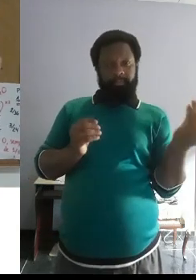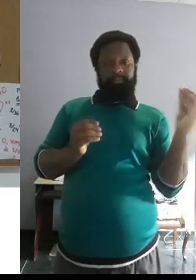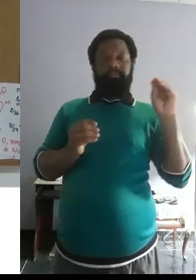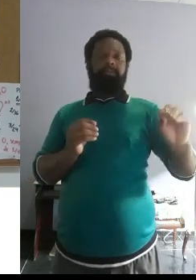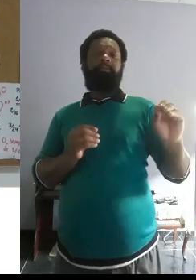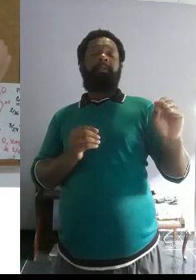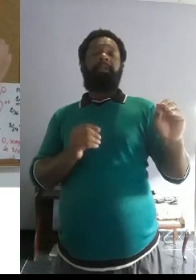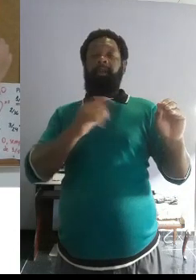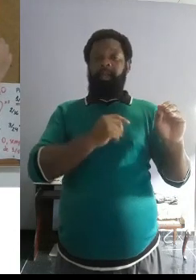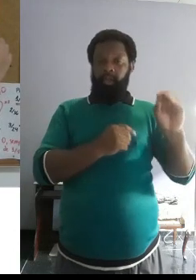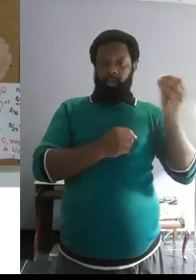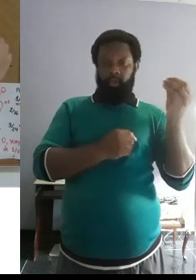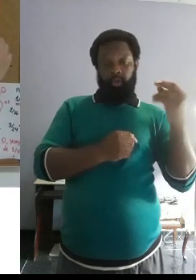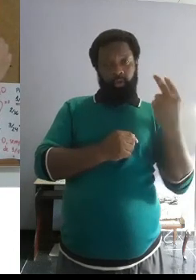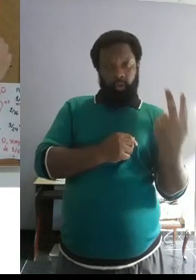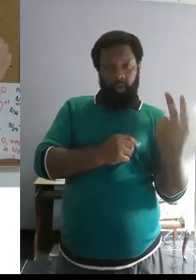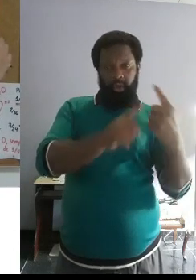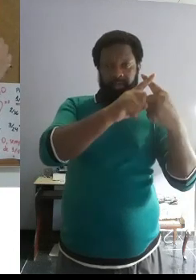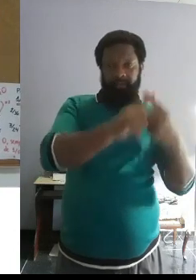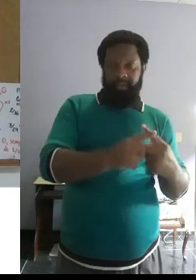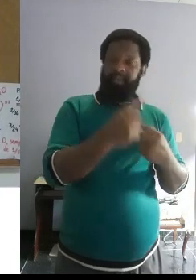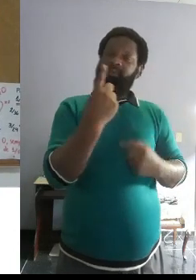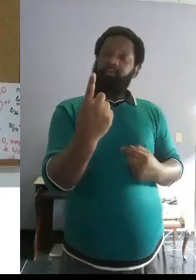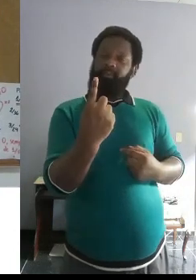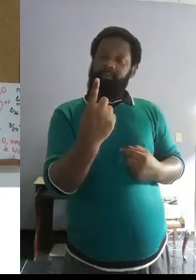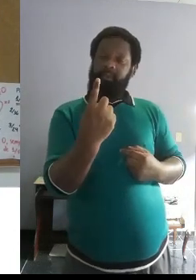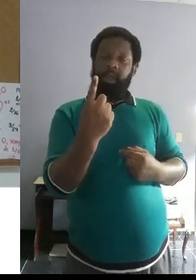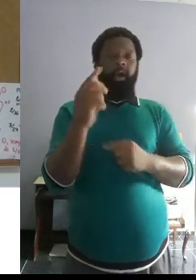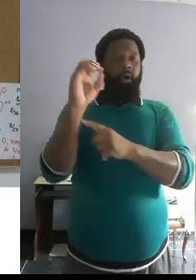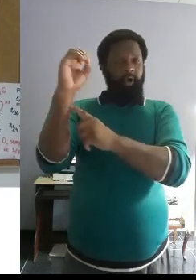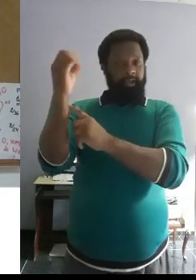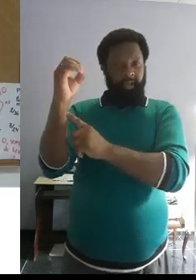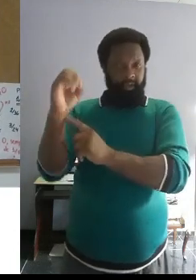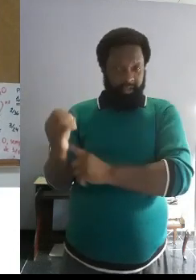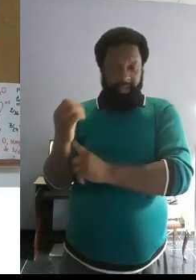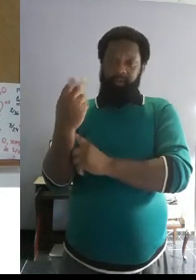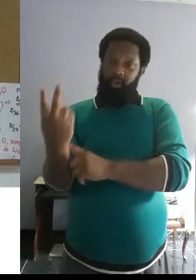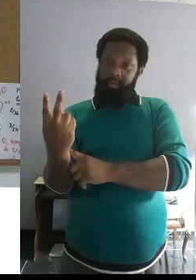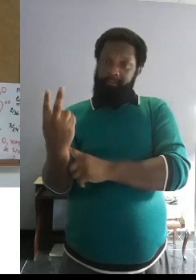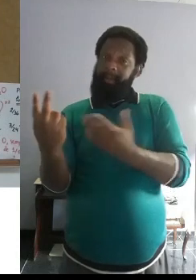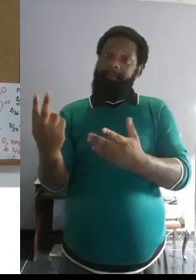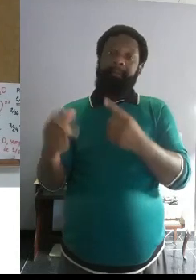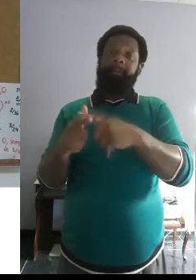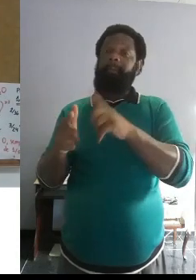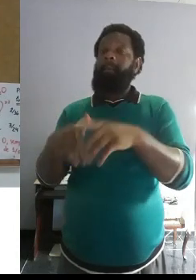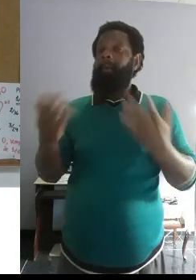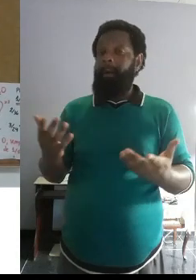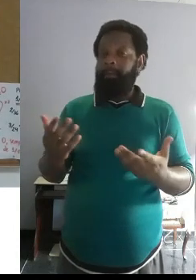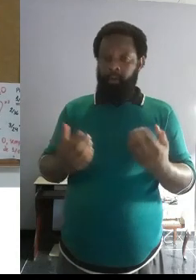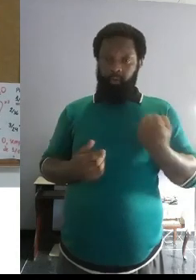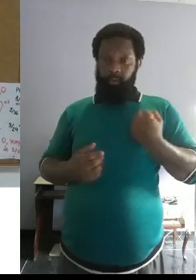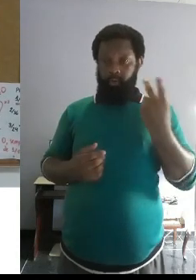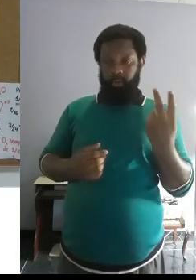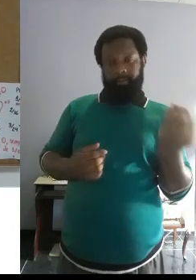eu vou ter 2 vezes 1, 2 átomos de oxigênio aqui e 2 aqui. Mas tem um problema. Quando eu coloco um 2 aqui